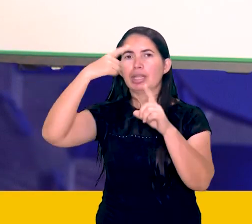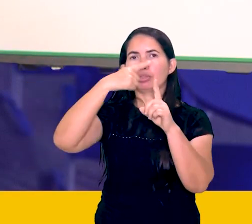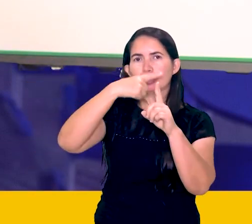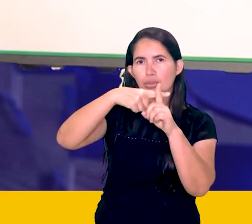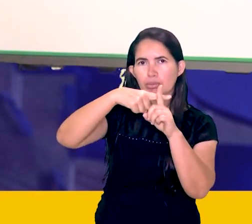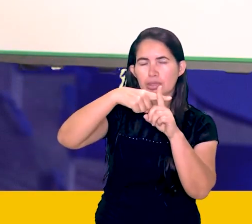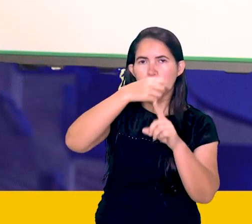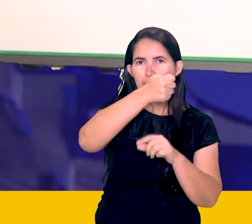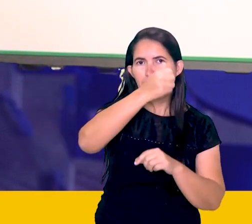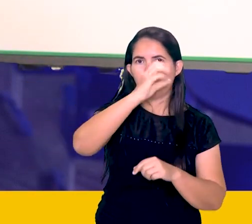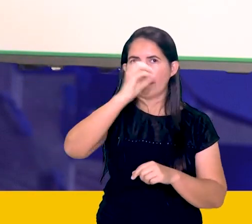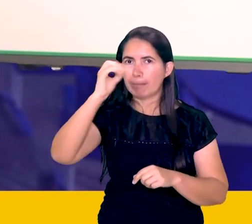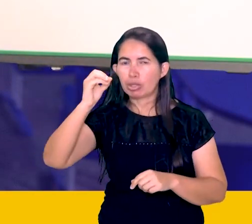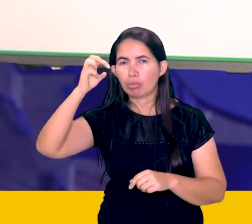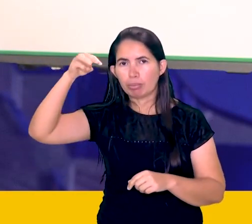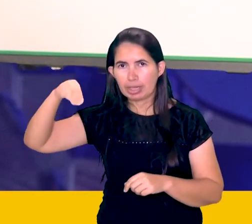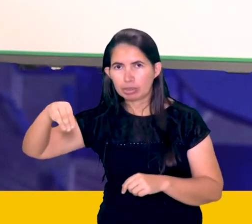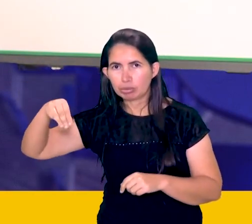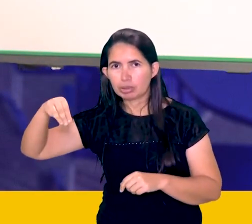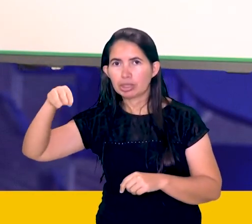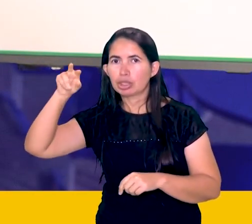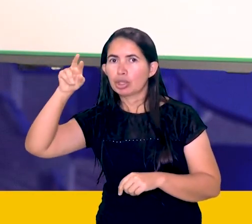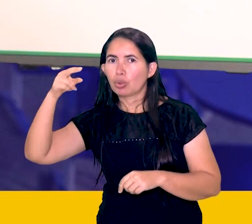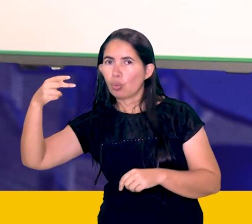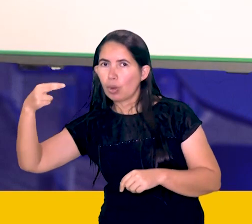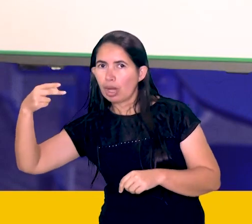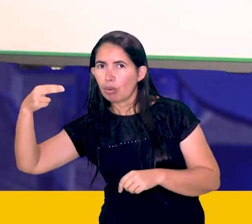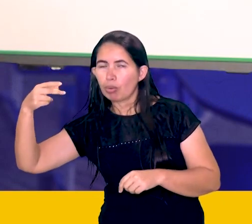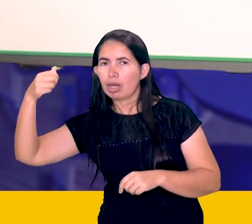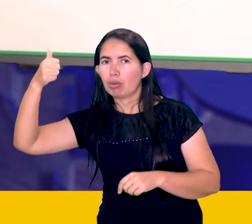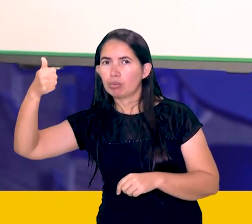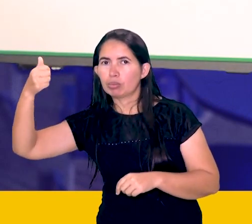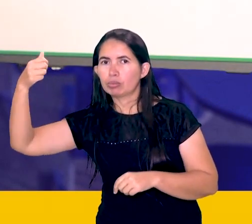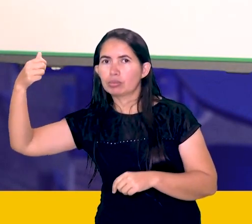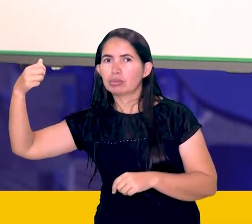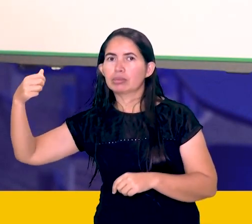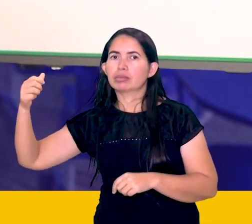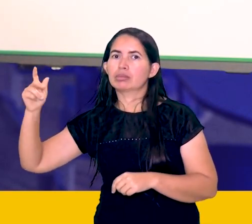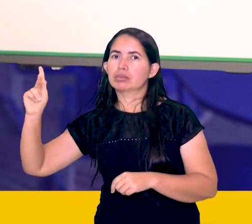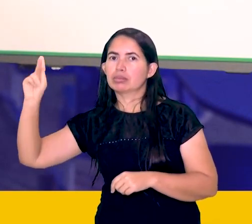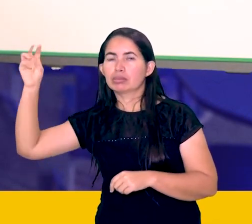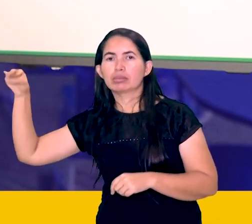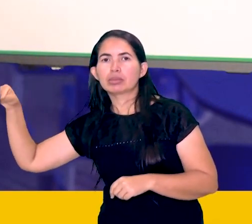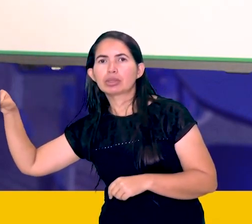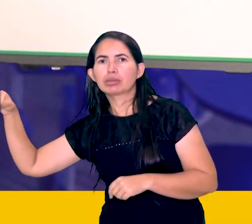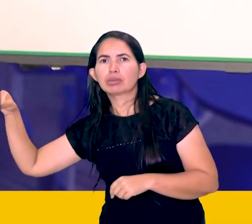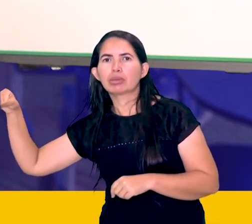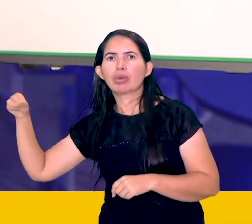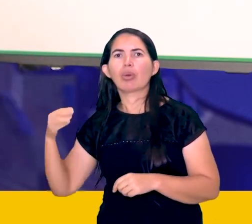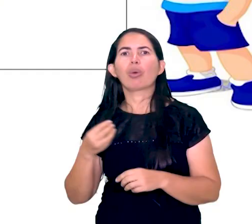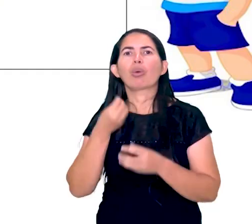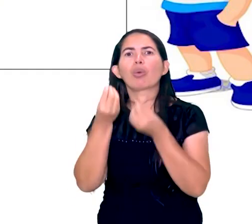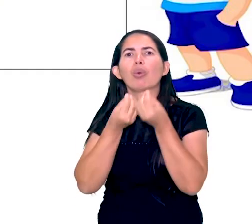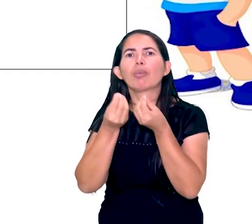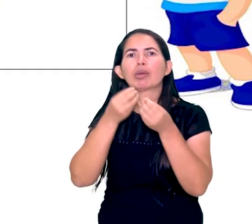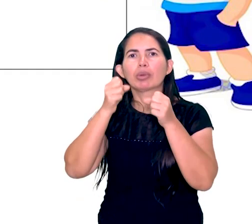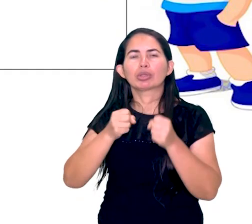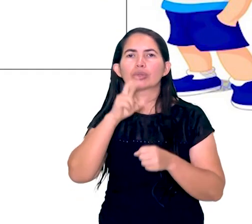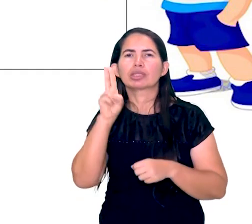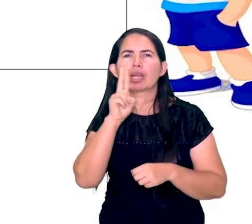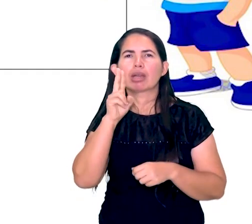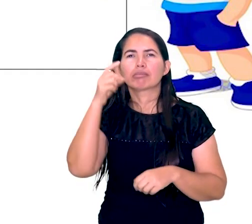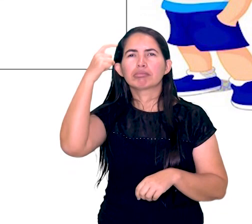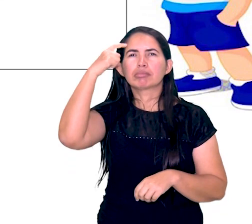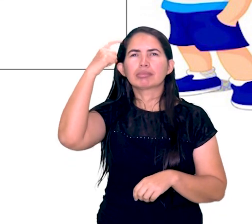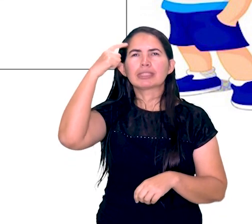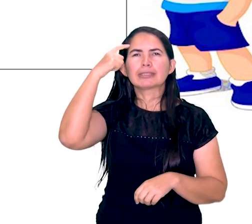metros é igual a 1 quilômetro. E que situação eu posso utilizar o quilômetro?